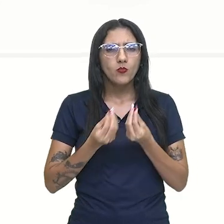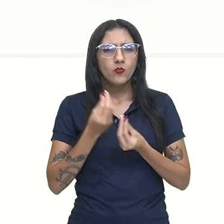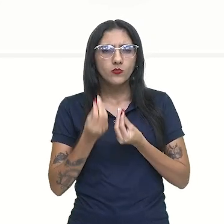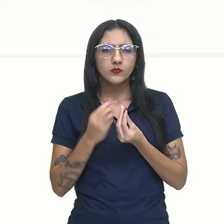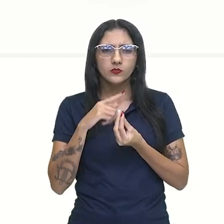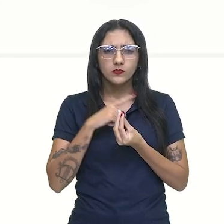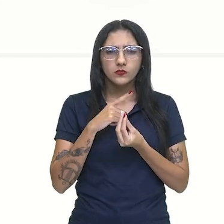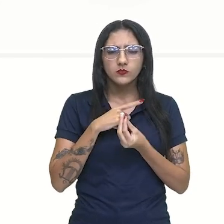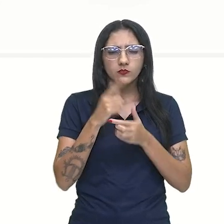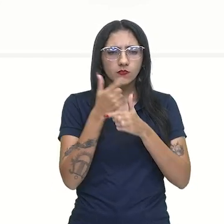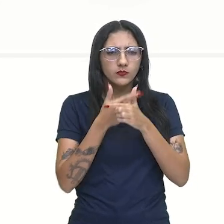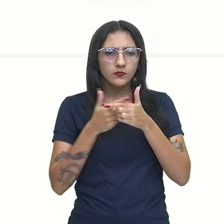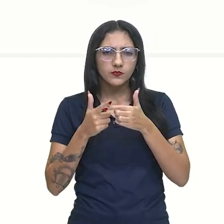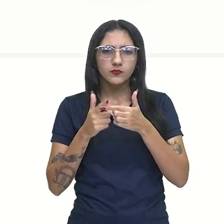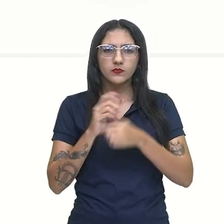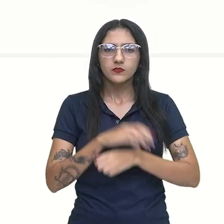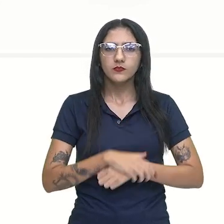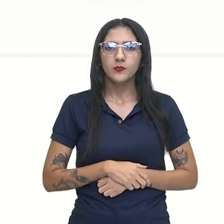110 por 2,